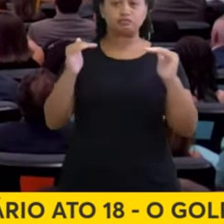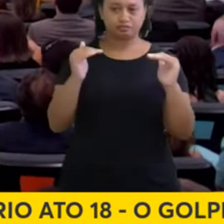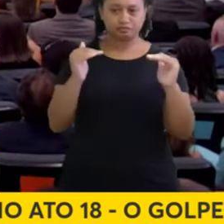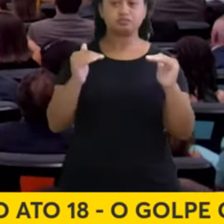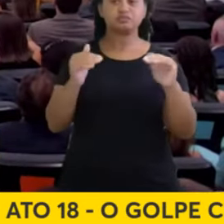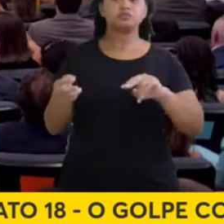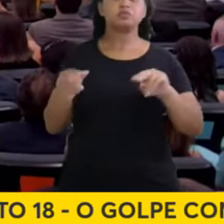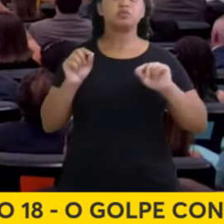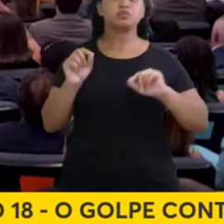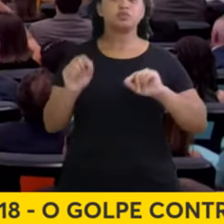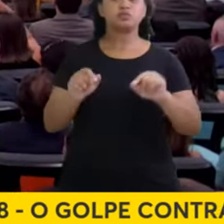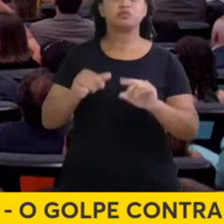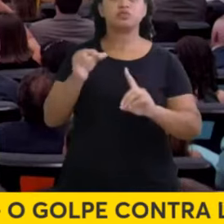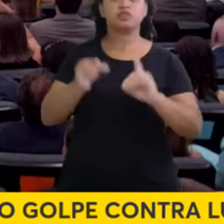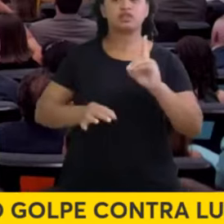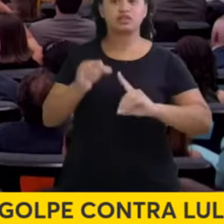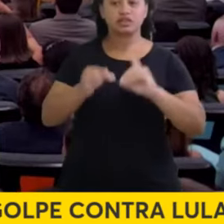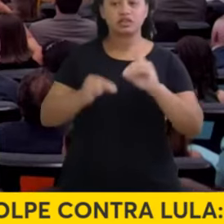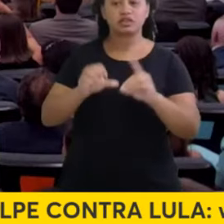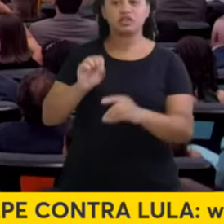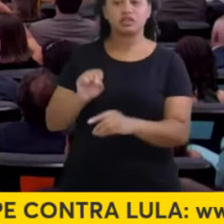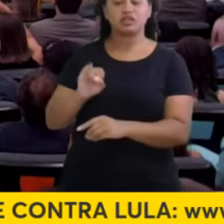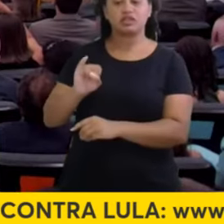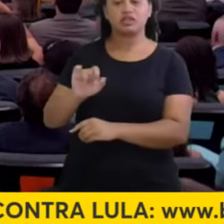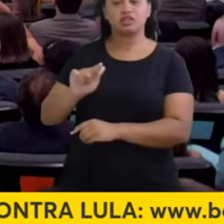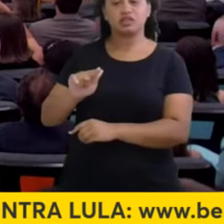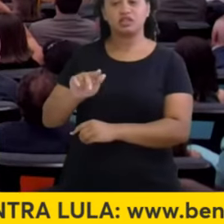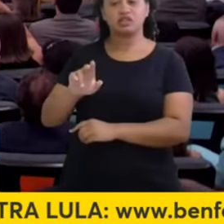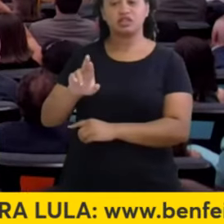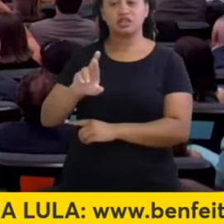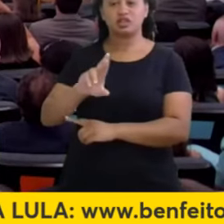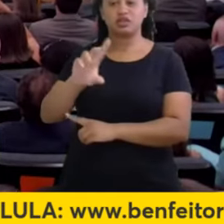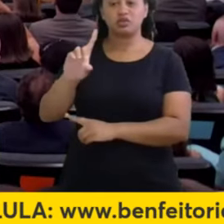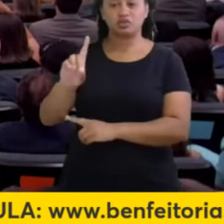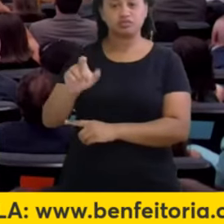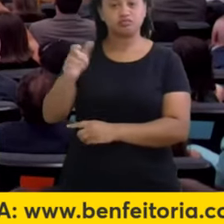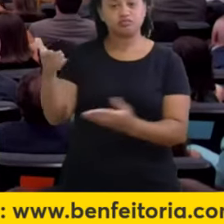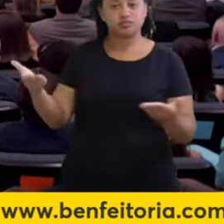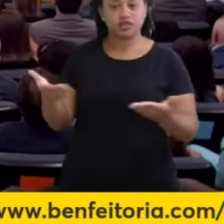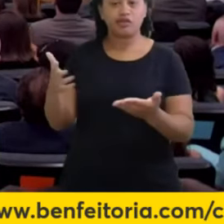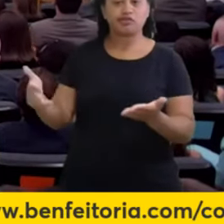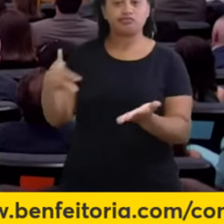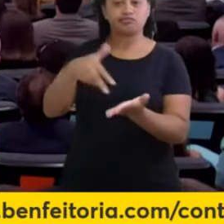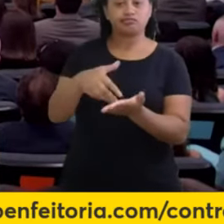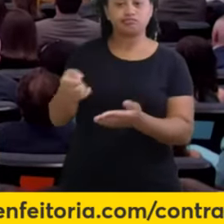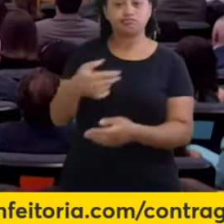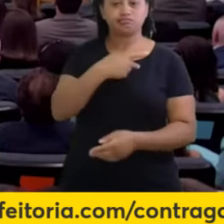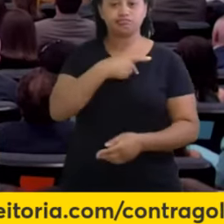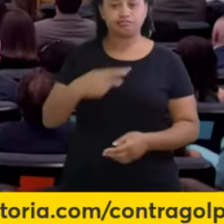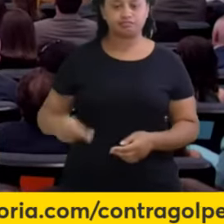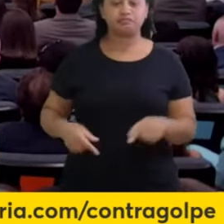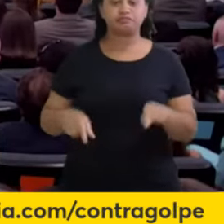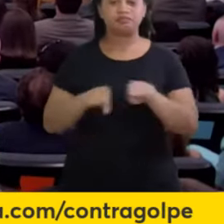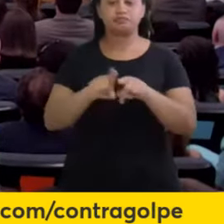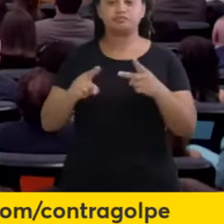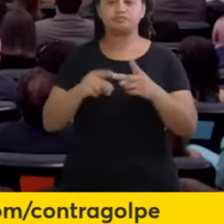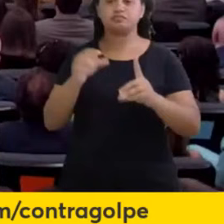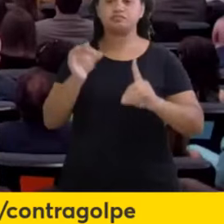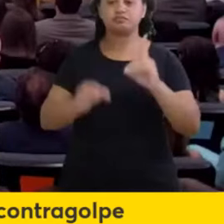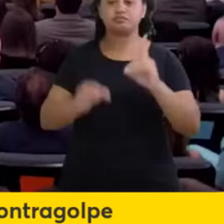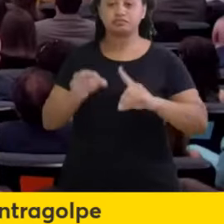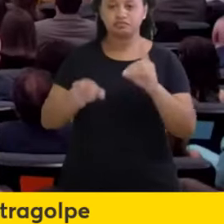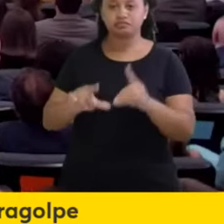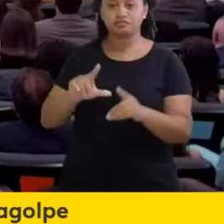Desembargador sigur Roberto Bon como presidente do Excelentíssimo Senhor Desembargador luí